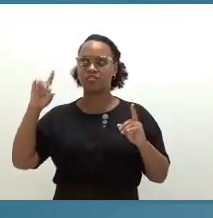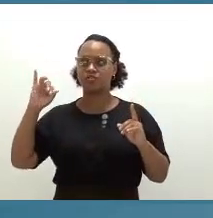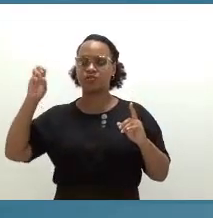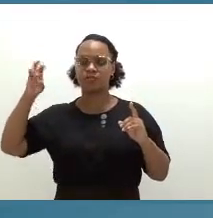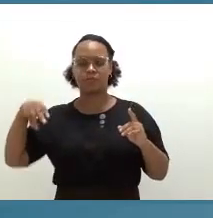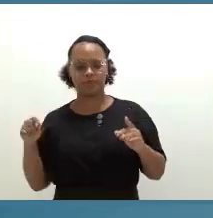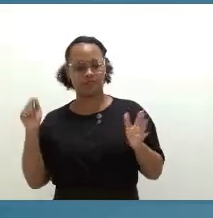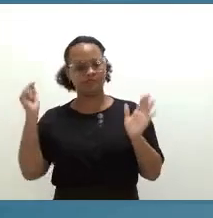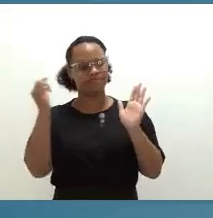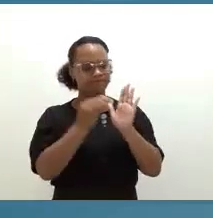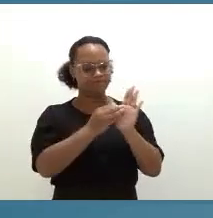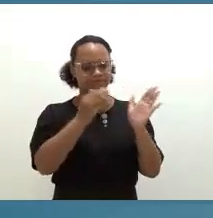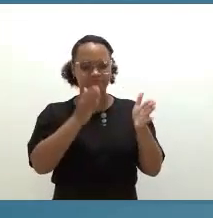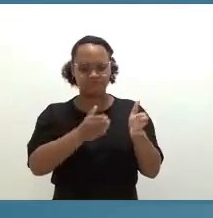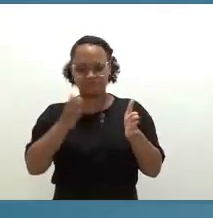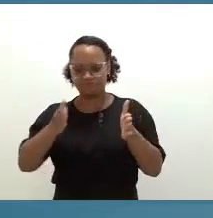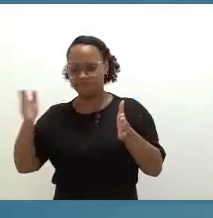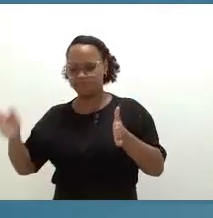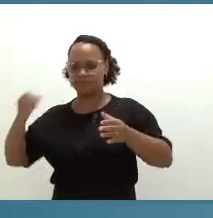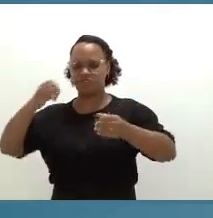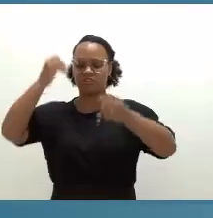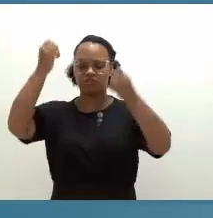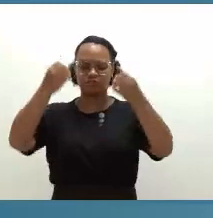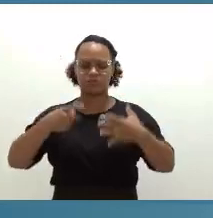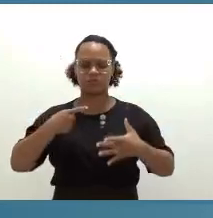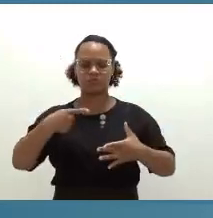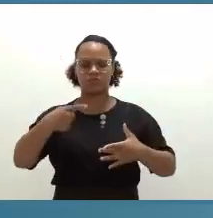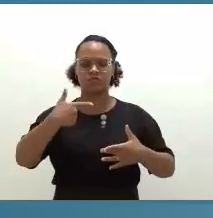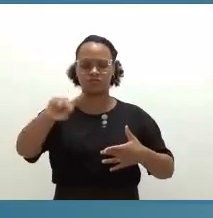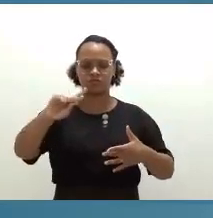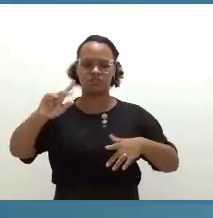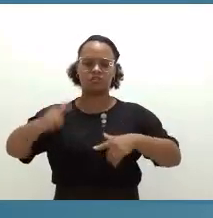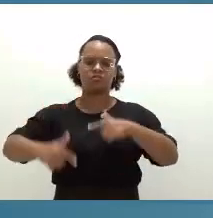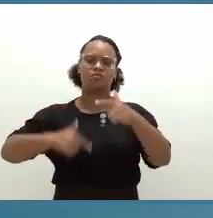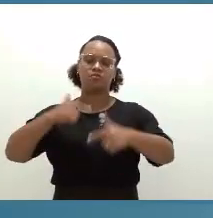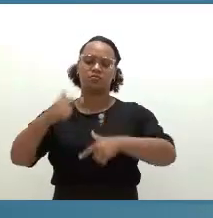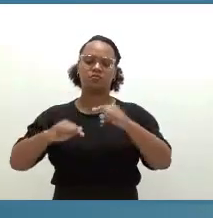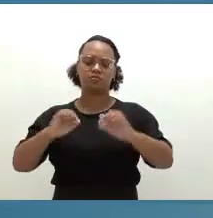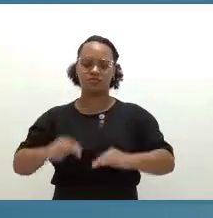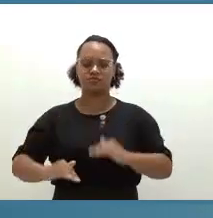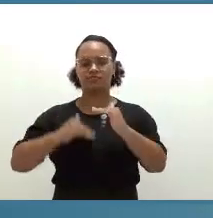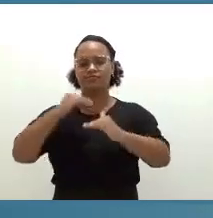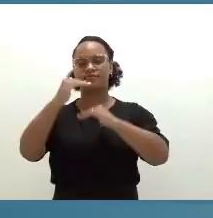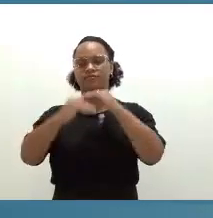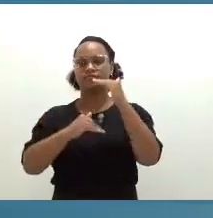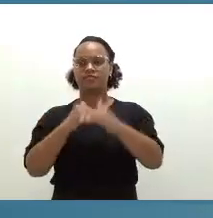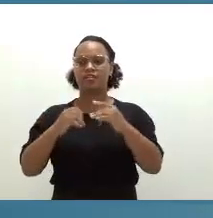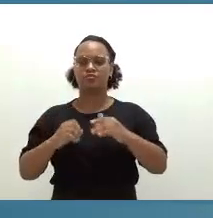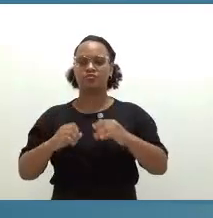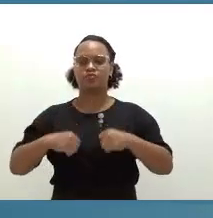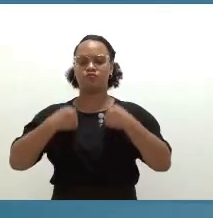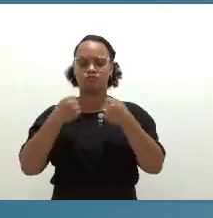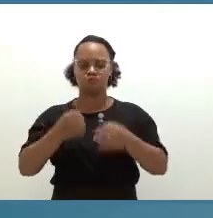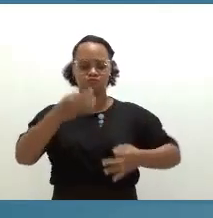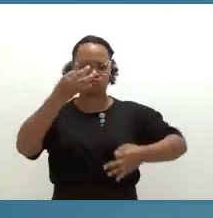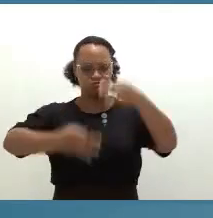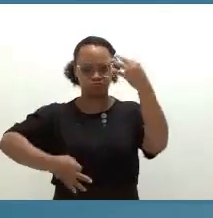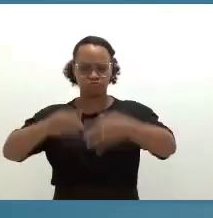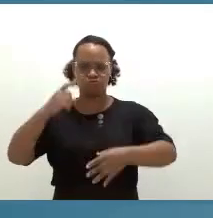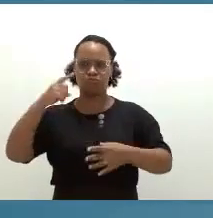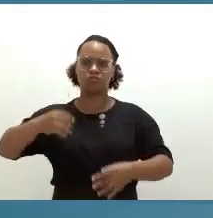seu trabalho, do desenvolvimento, sempre em prol da justiça, do direito e para todos nós. E